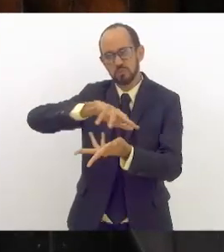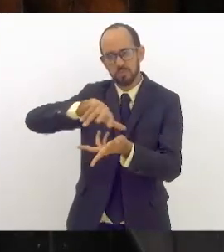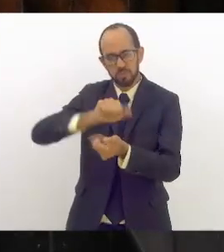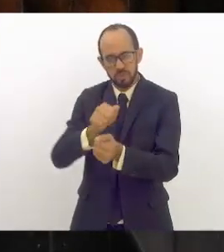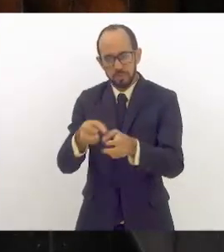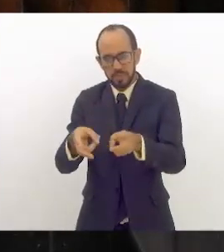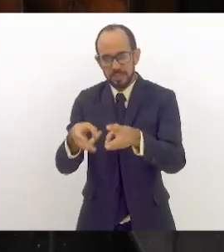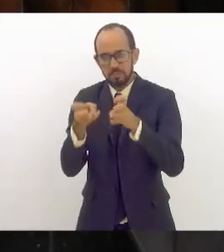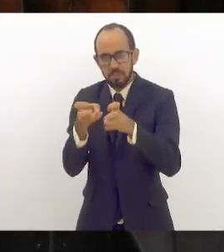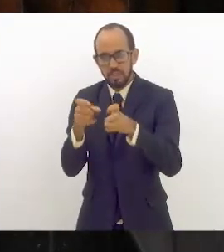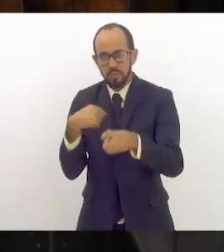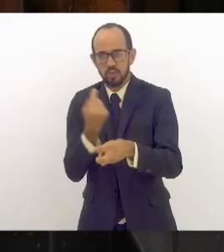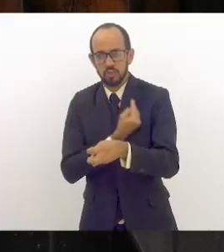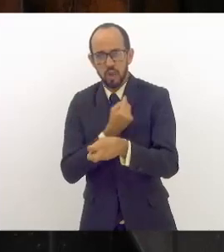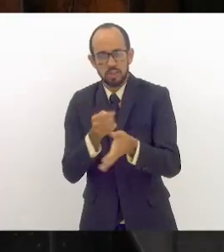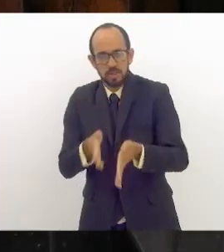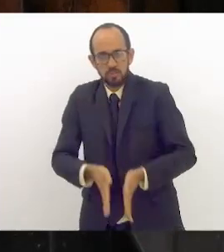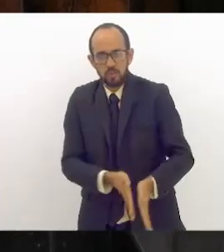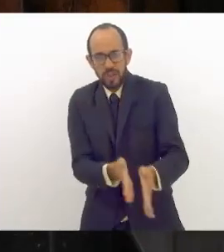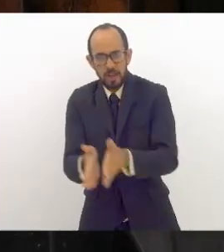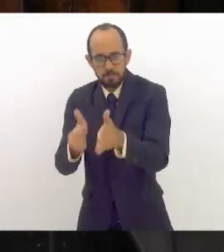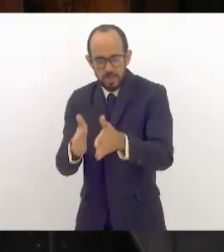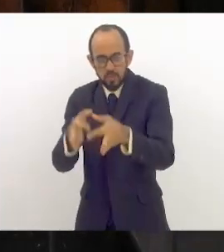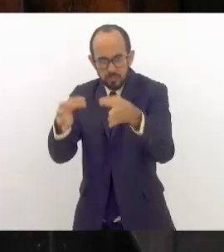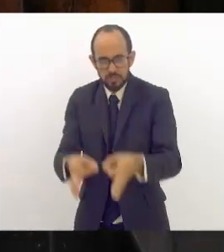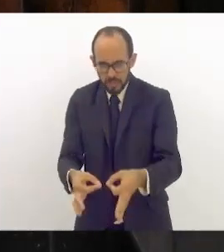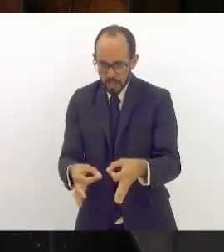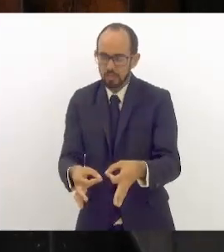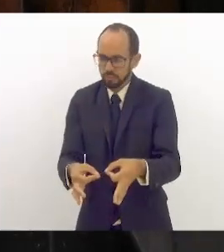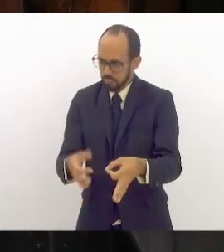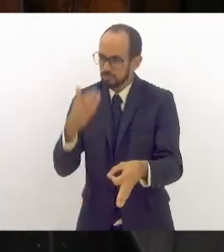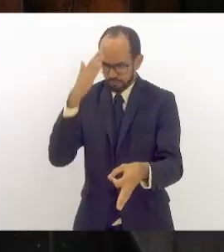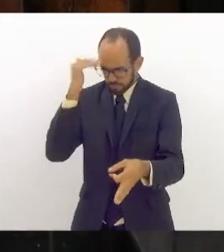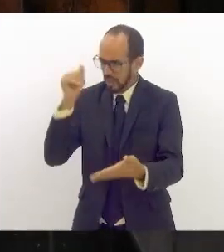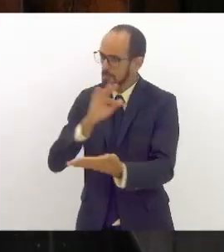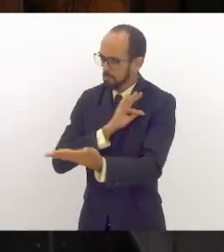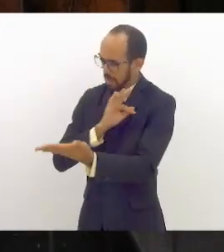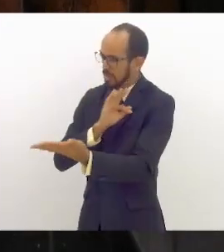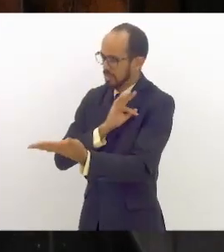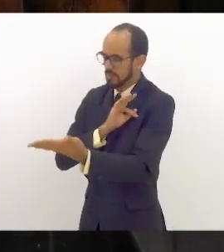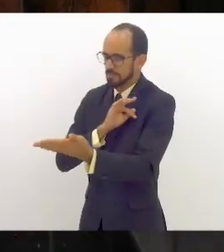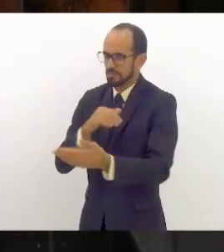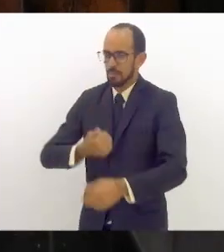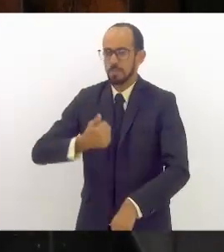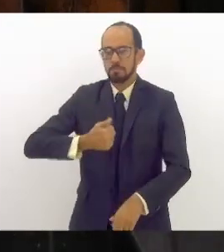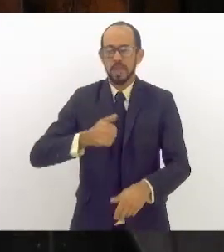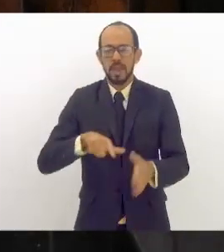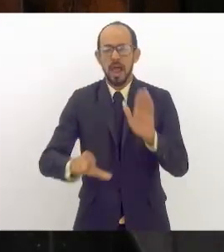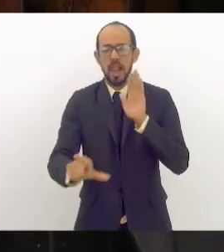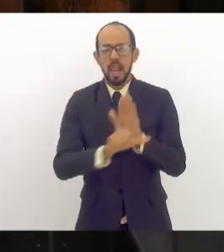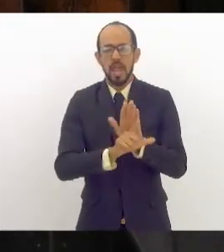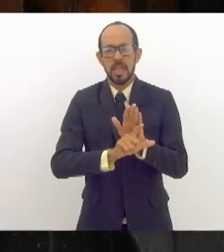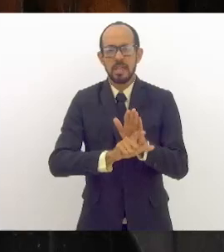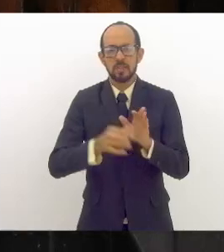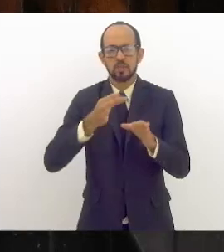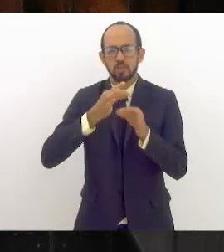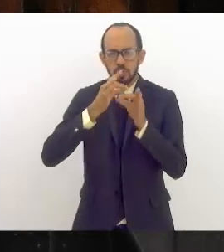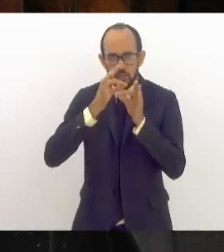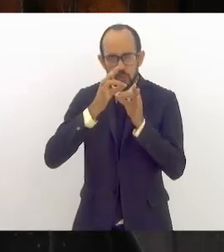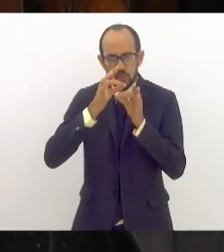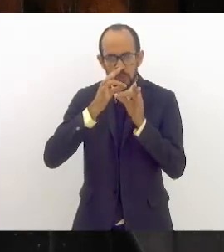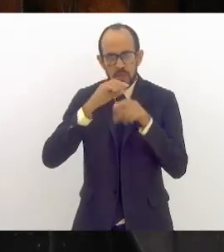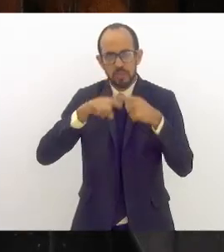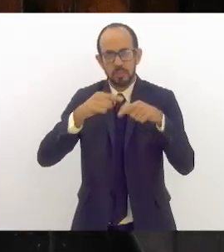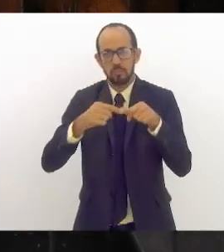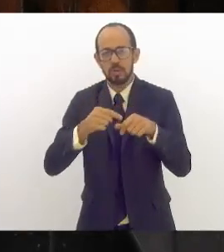visto que a gente está num caminho Tão certo sabe deputada Marta porque primeiro a lei dos Canudos agora a gente faz a